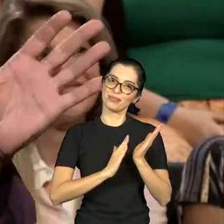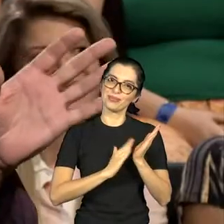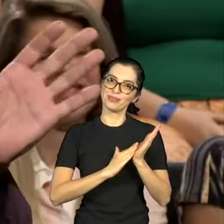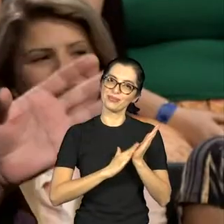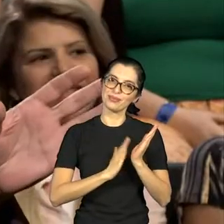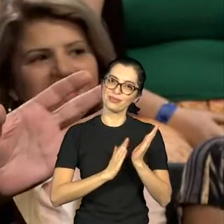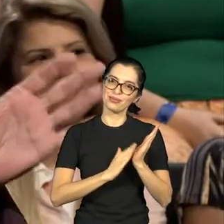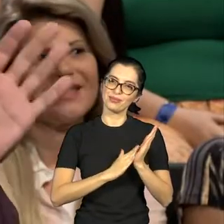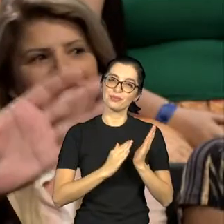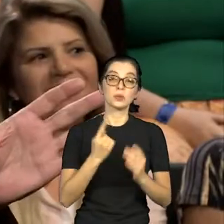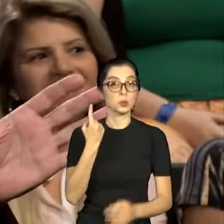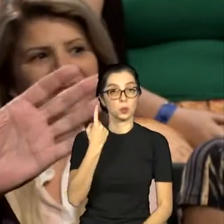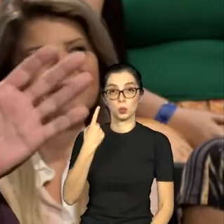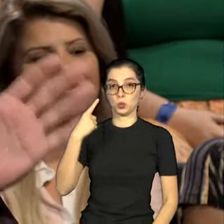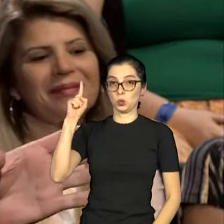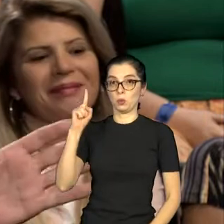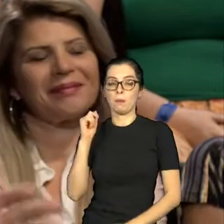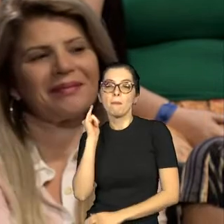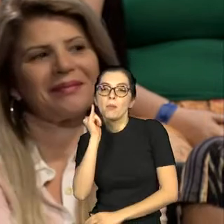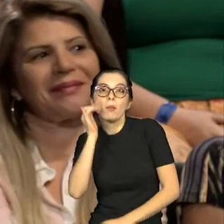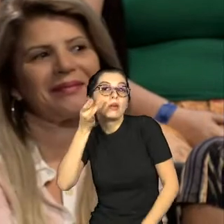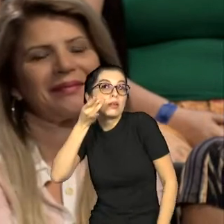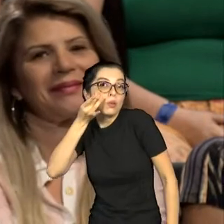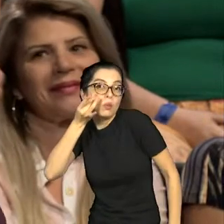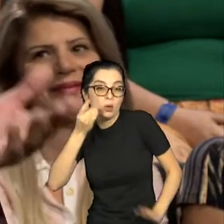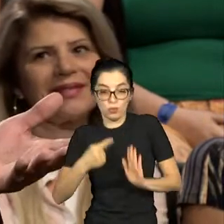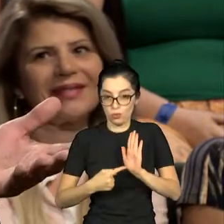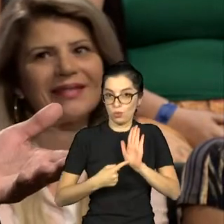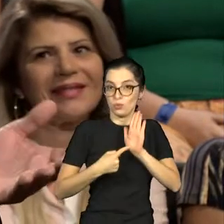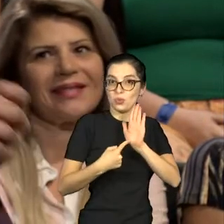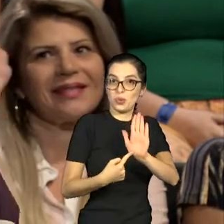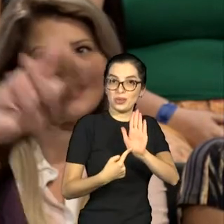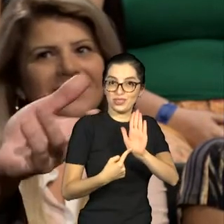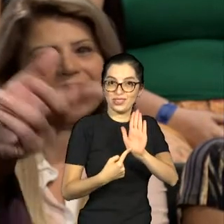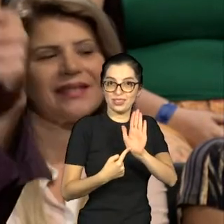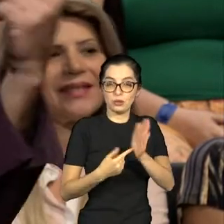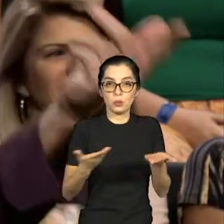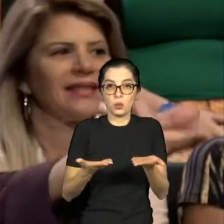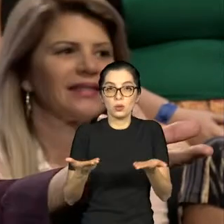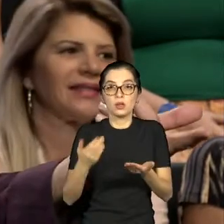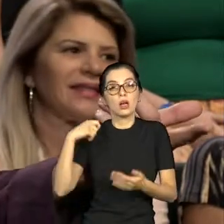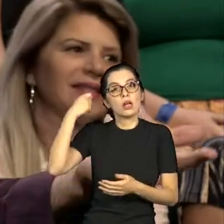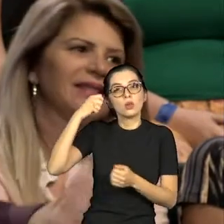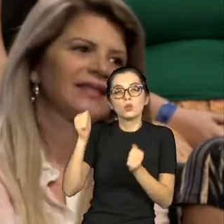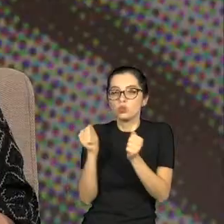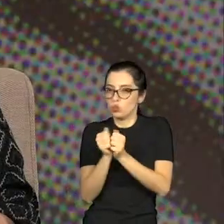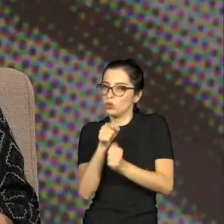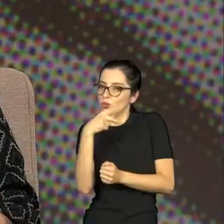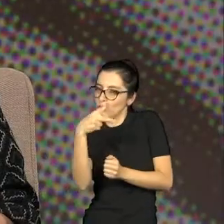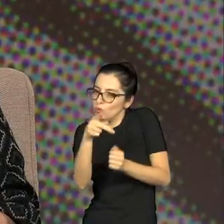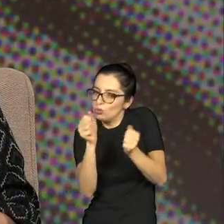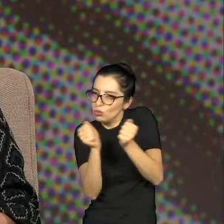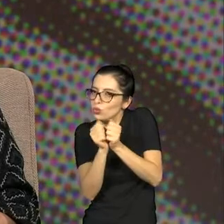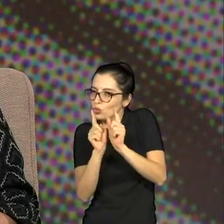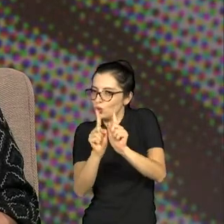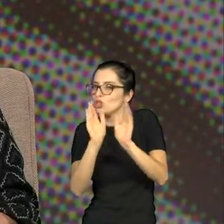O último depoimento que nós temos para lhe mostrar hoje é de um jovem ator que compartilhou e compartilha o palco com